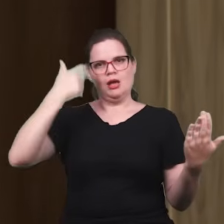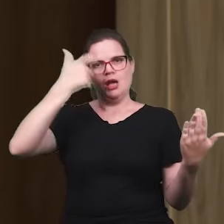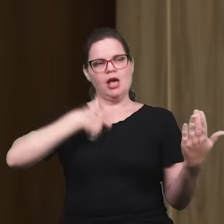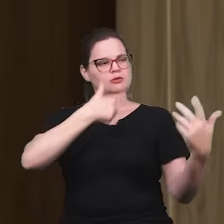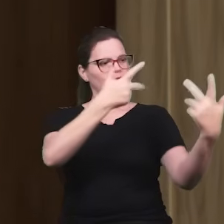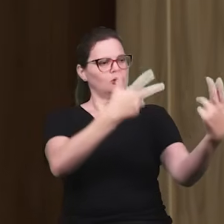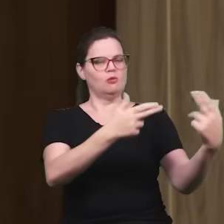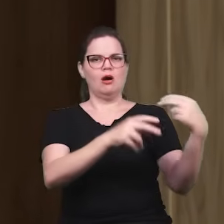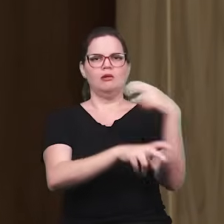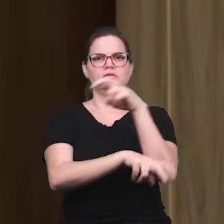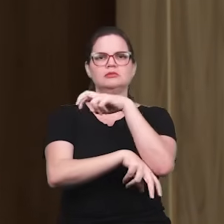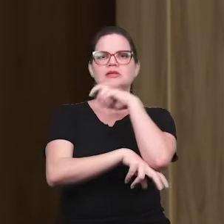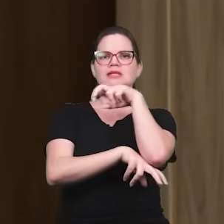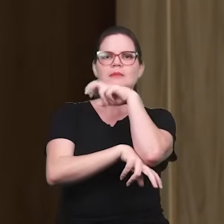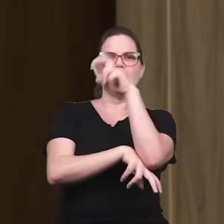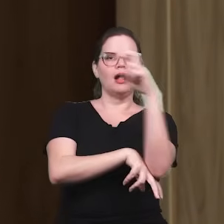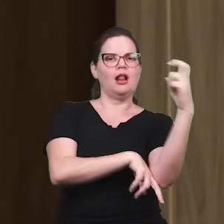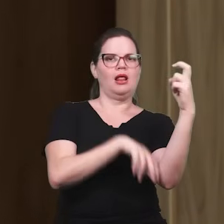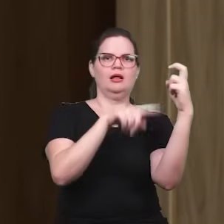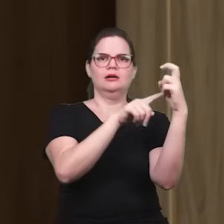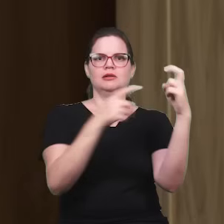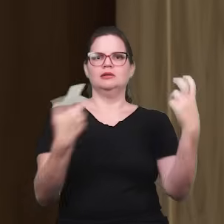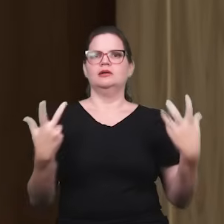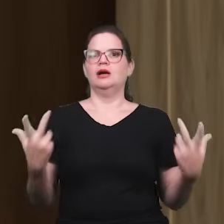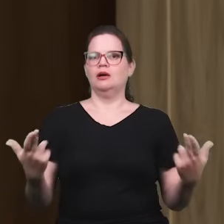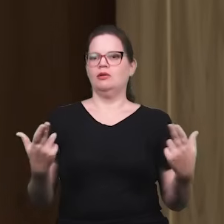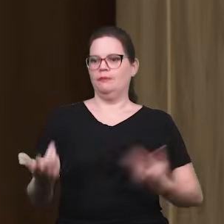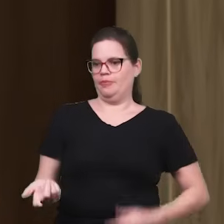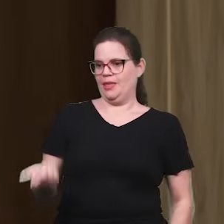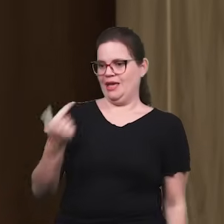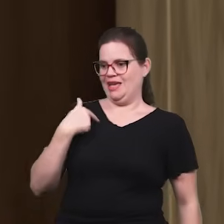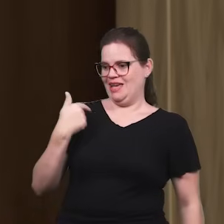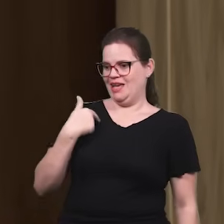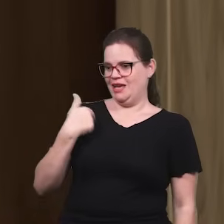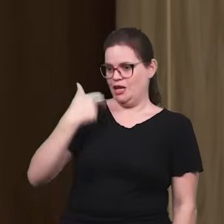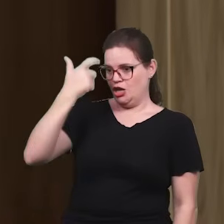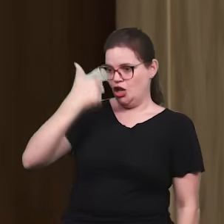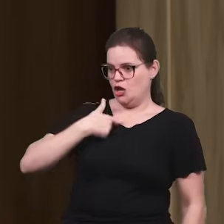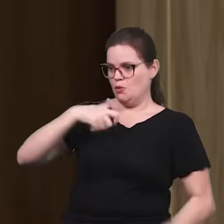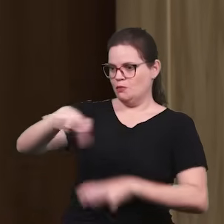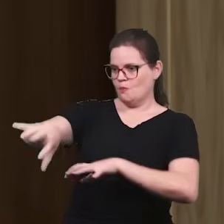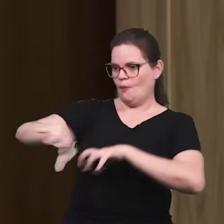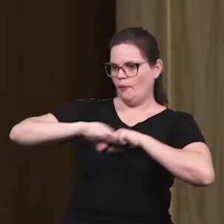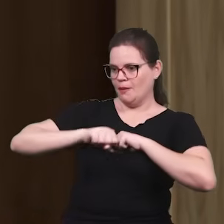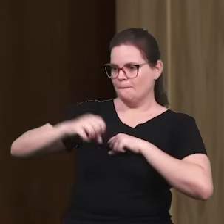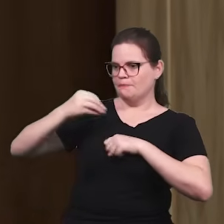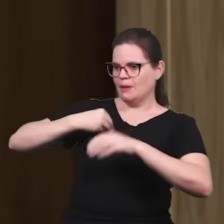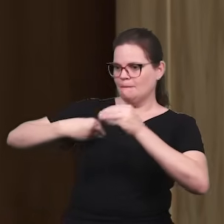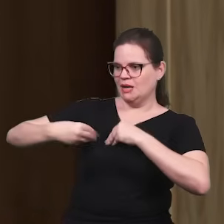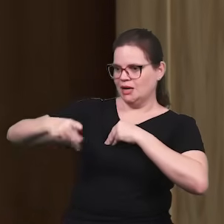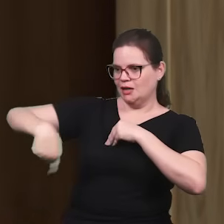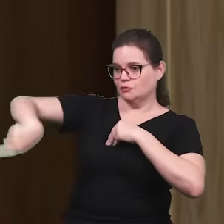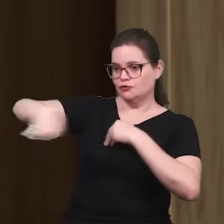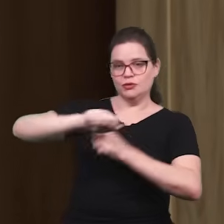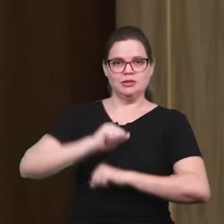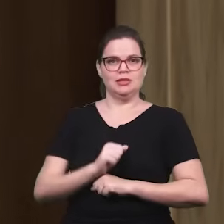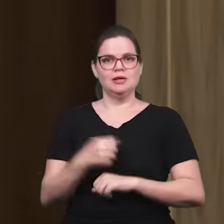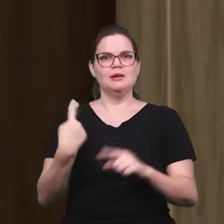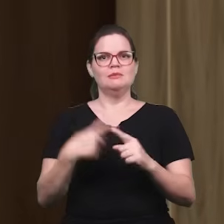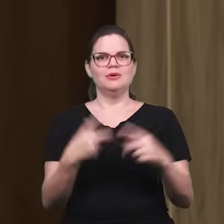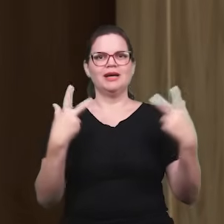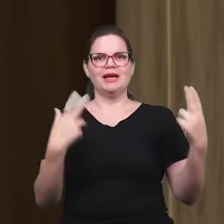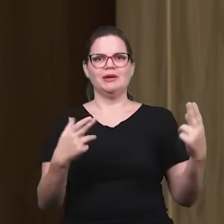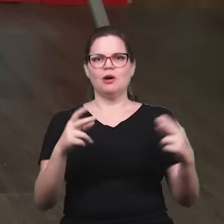dizer o seguinte, né? Eu levei todo o veneno, todo o pecado da humanidade sobre mim, Toda